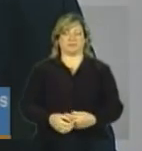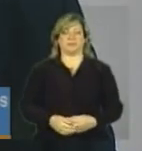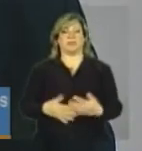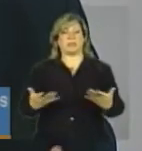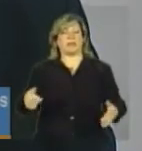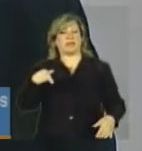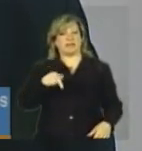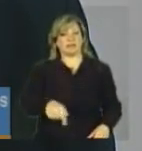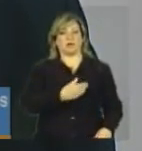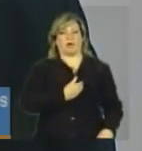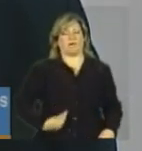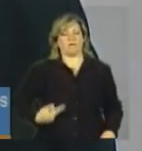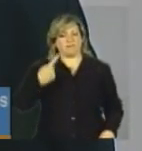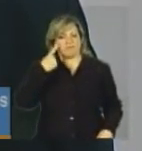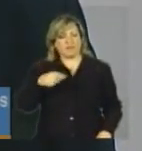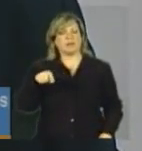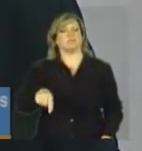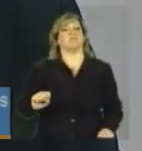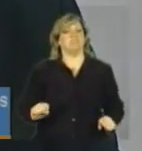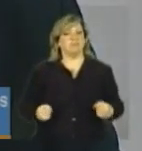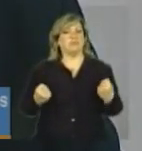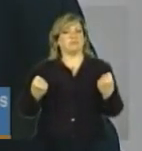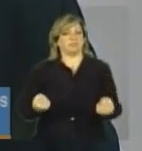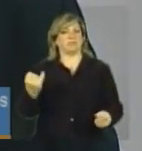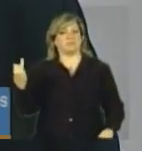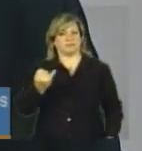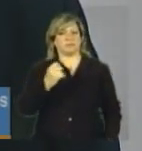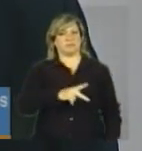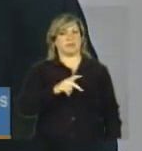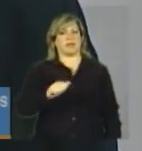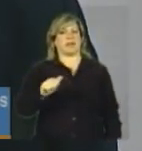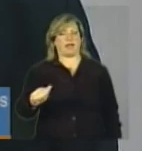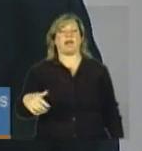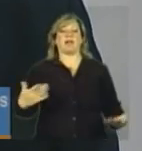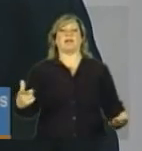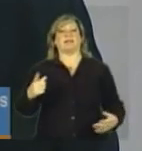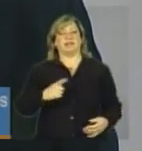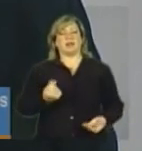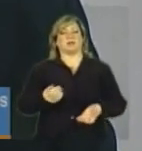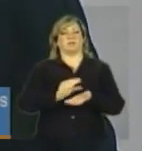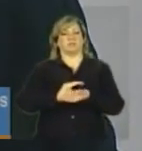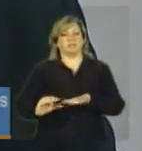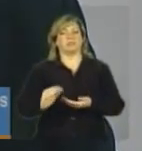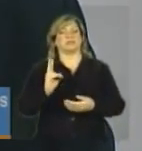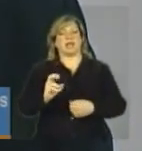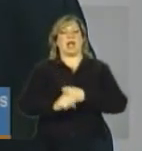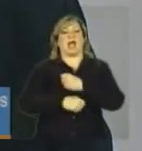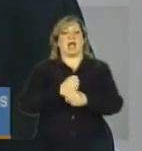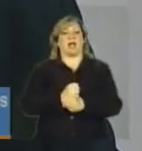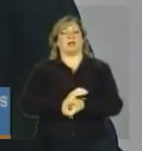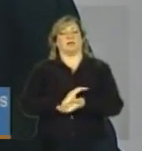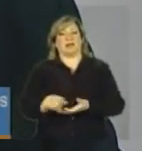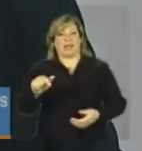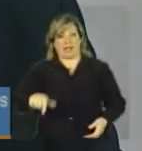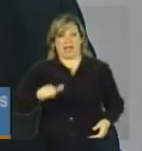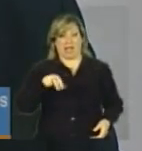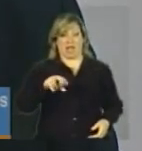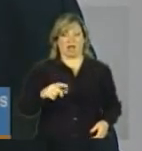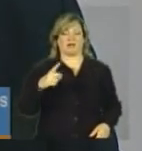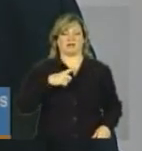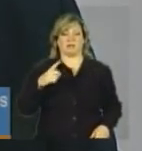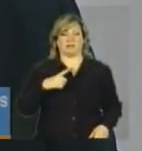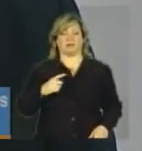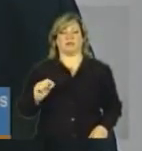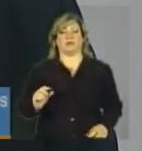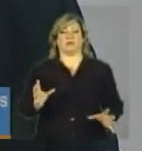gesto do governo em perceber o a potência, né, que é o PA, vem aportando recursos anualmente. Então, este ano tivemos